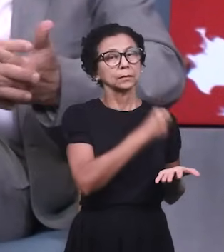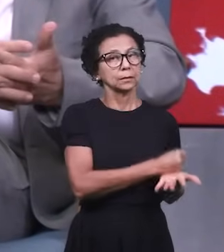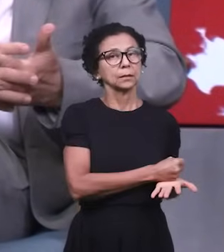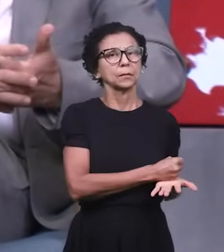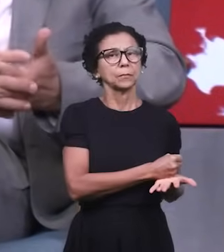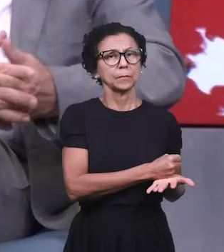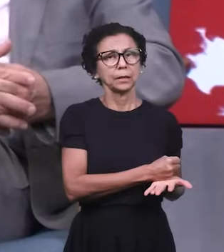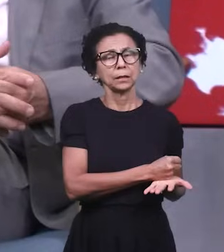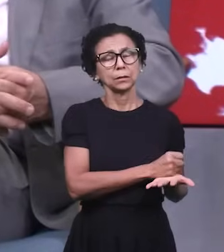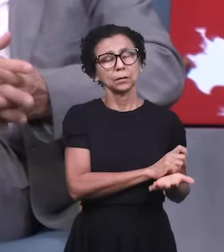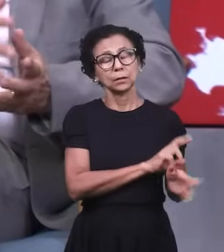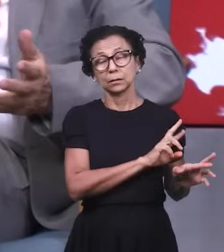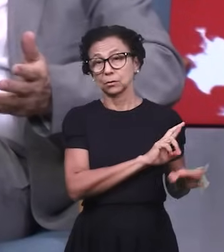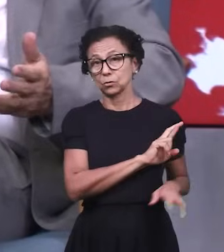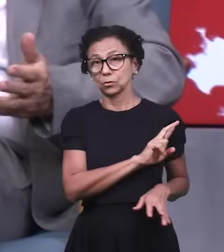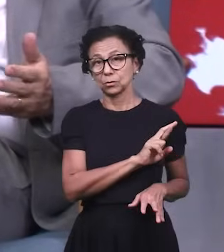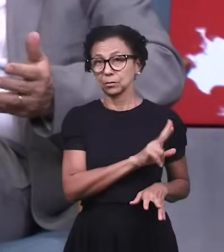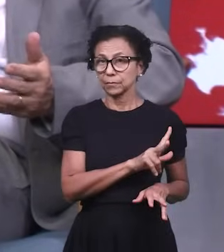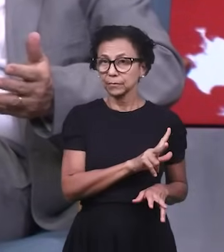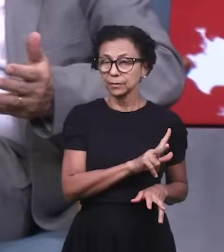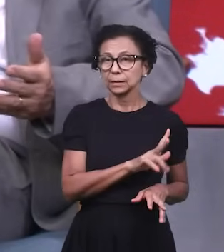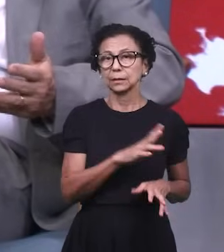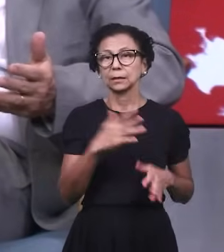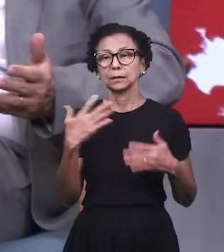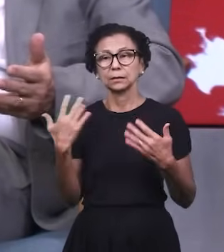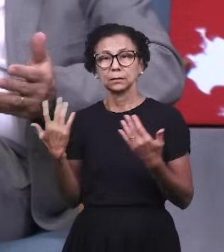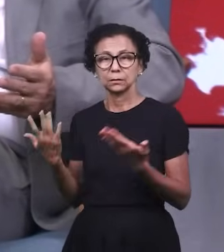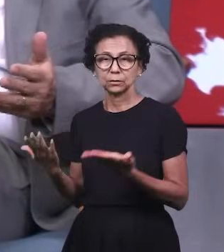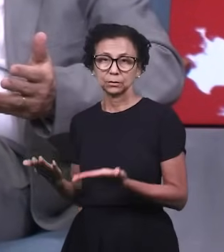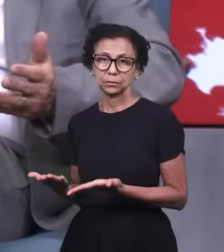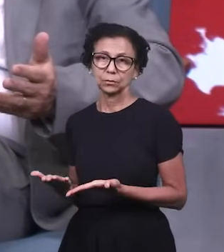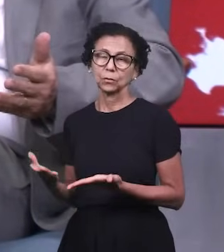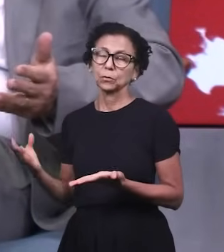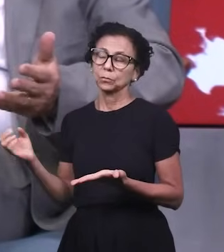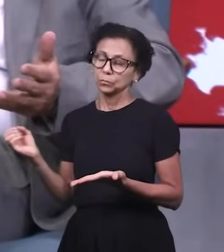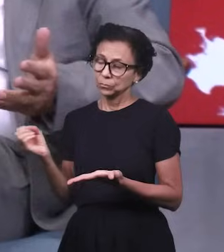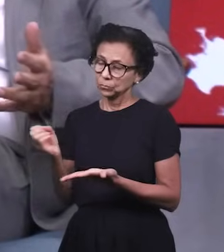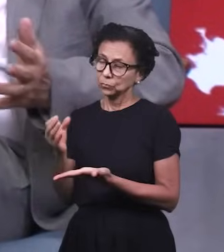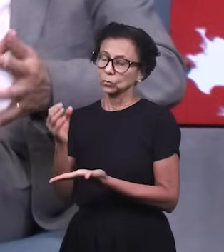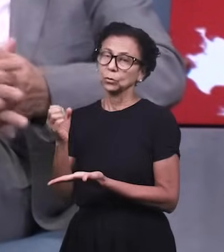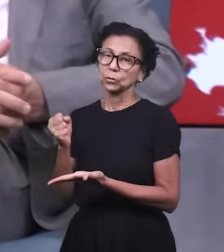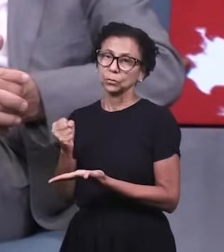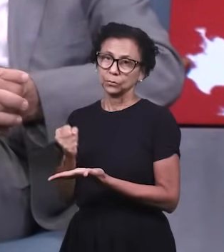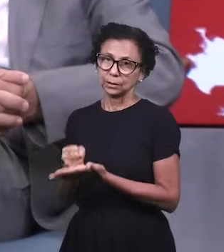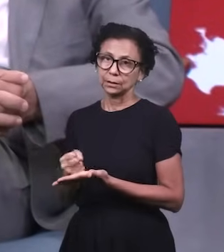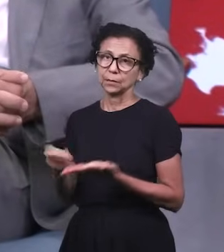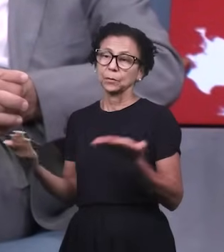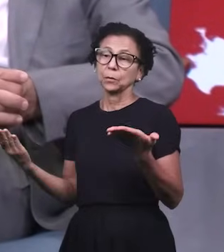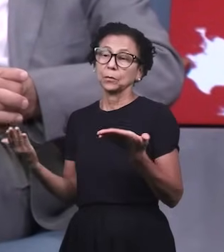Testamento é diferente da forma como o Espírito Santo opera na igreja hoje.